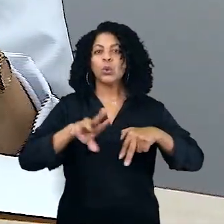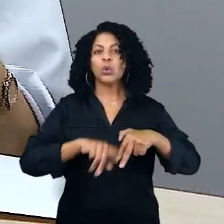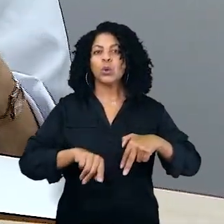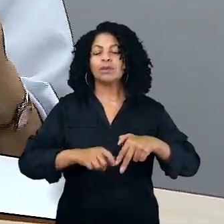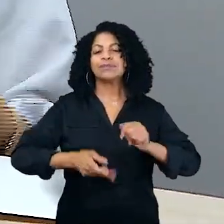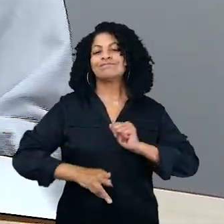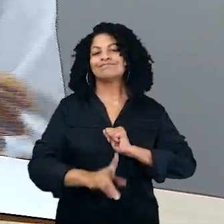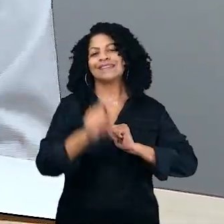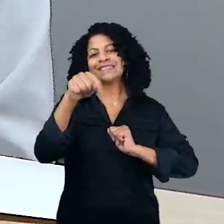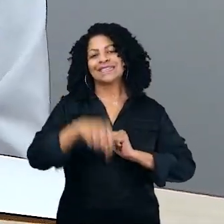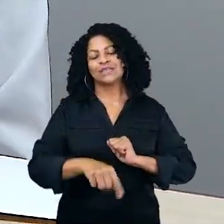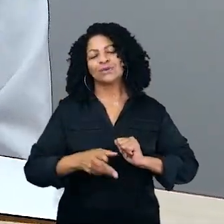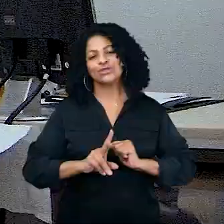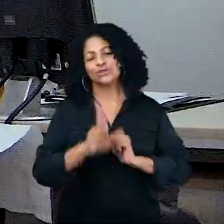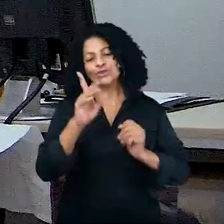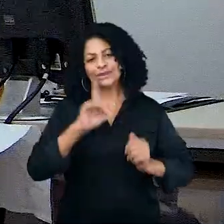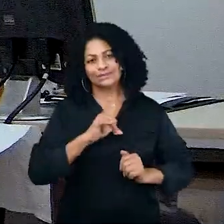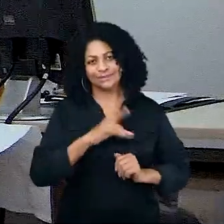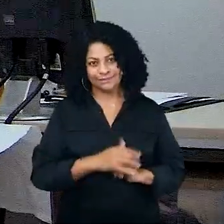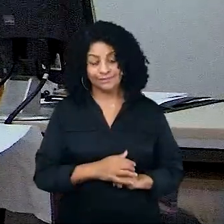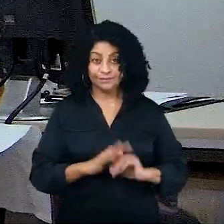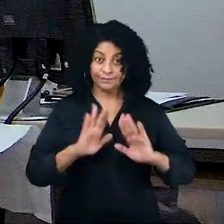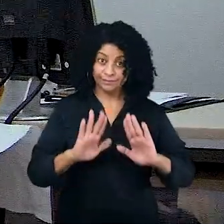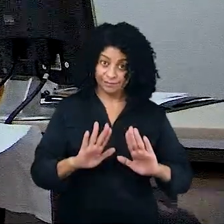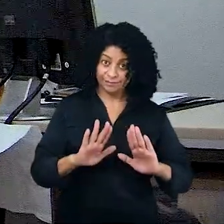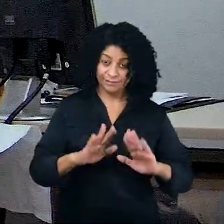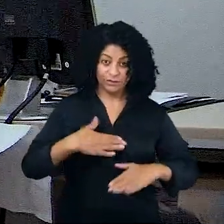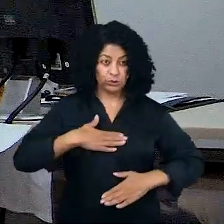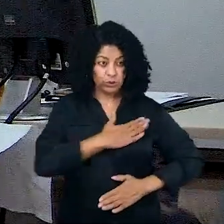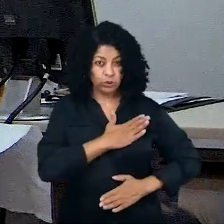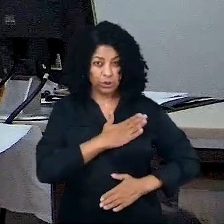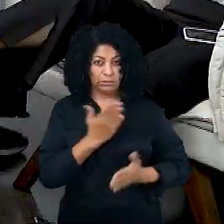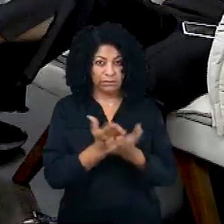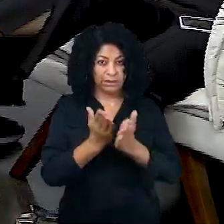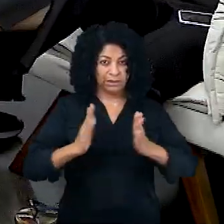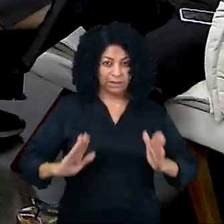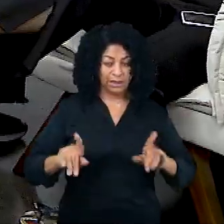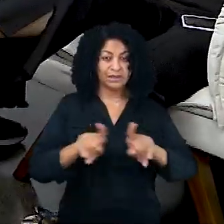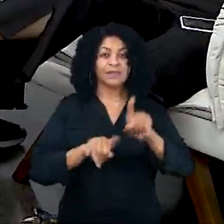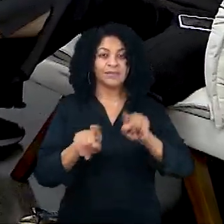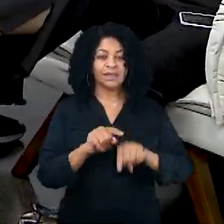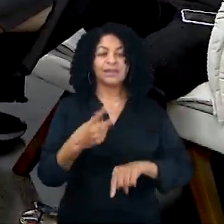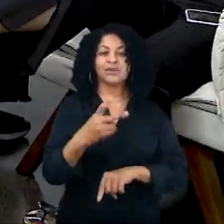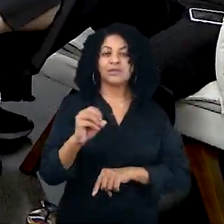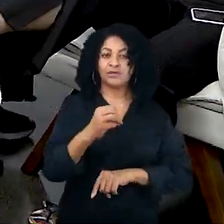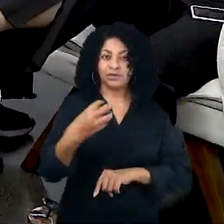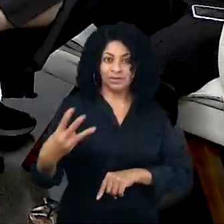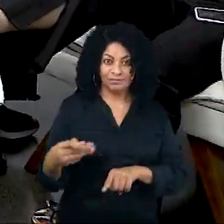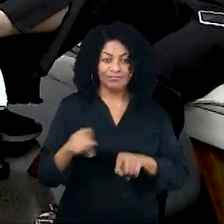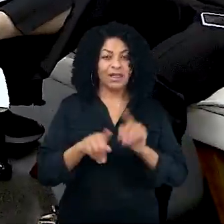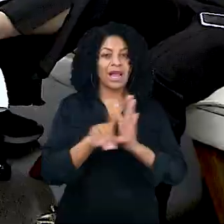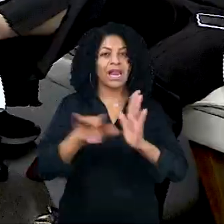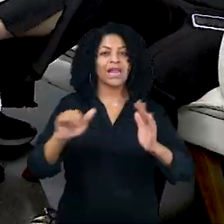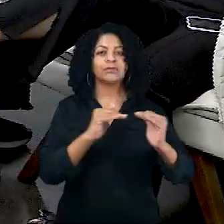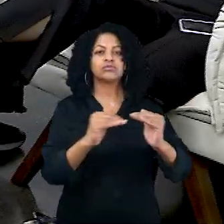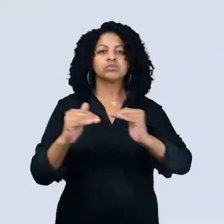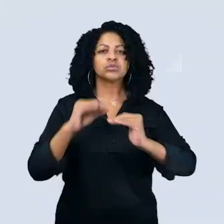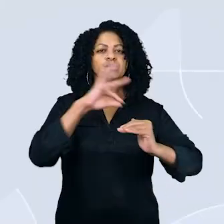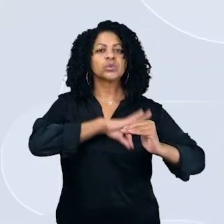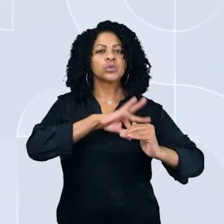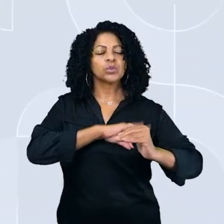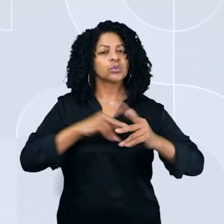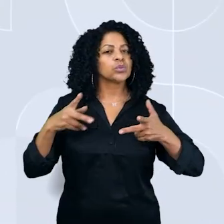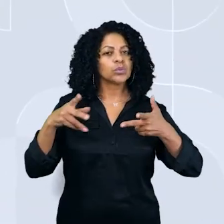gêneros persiste no país. Para inibir esse tipo de discriminação, em 2023 foi publicada a Lei da